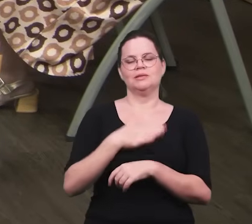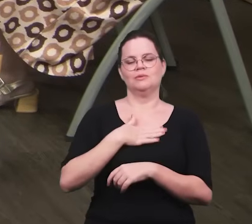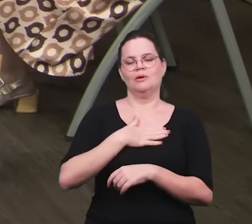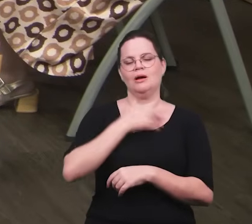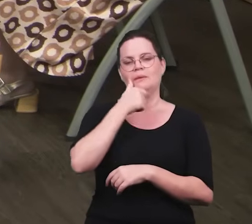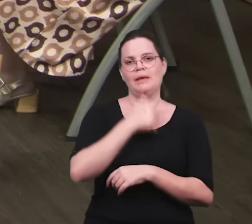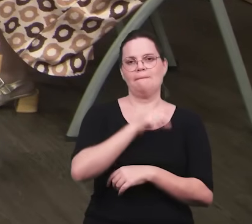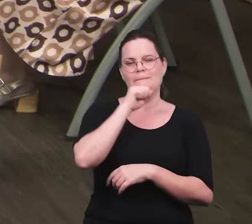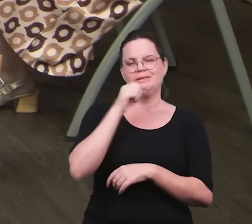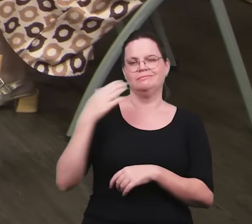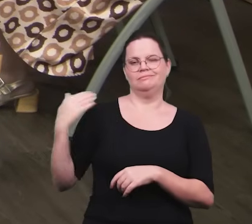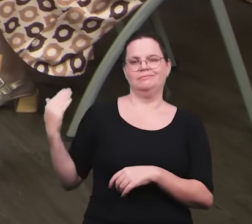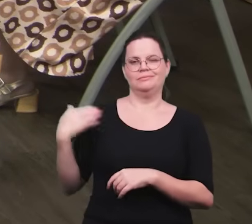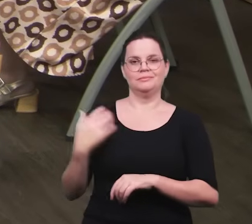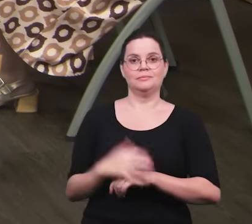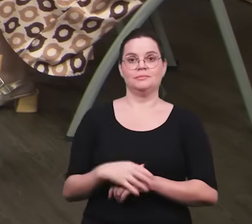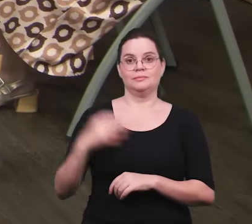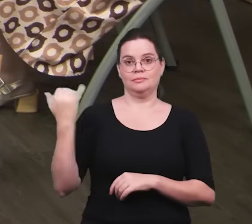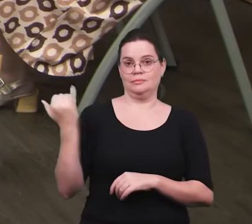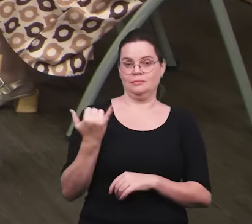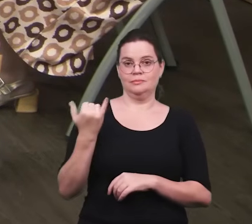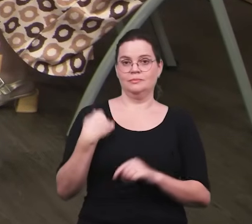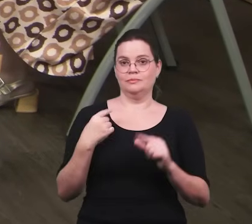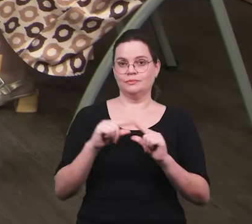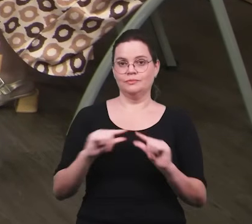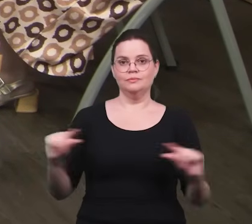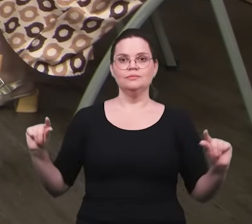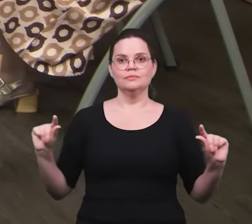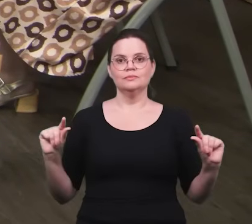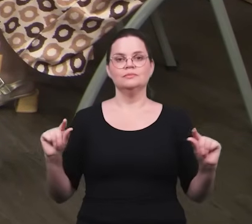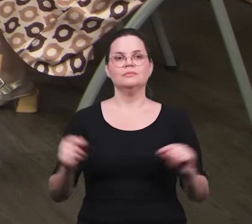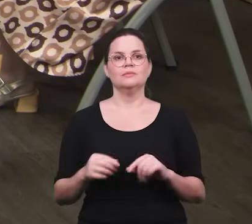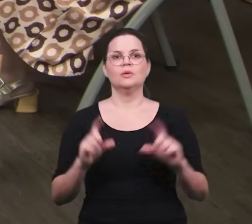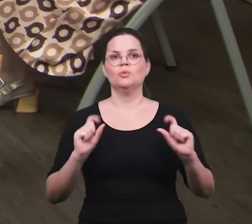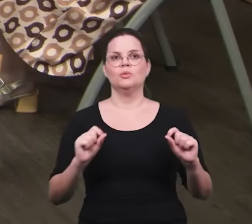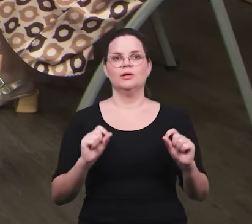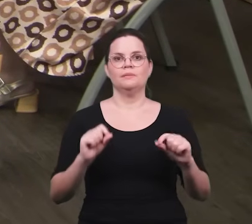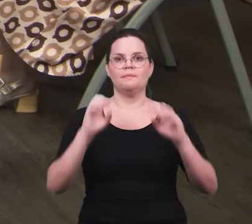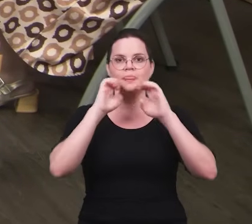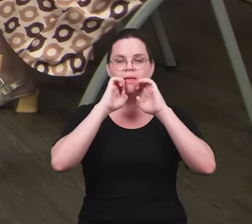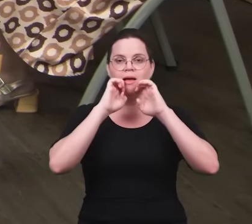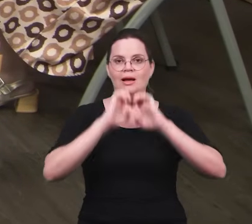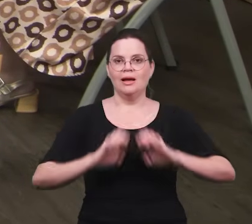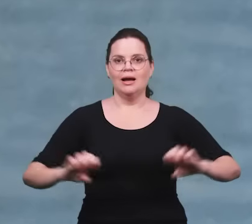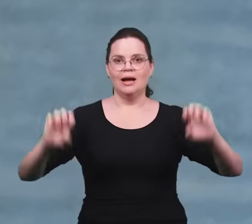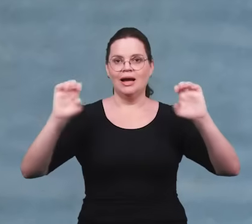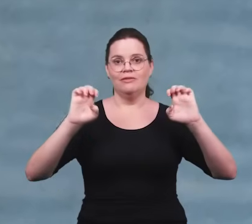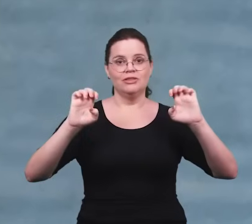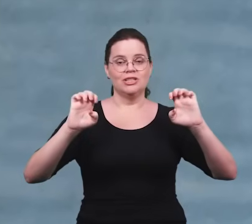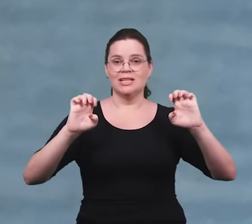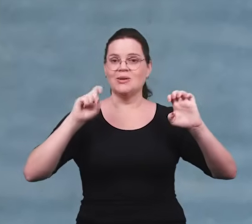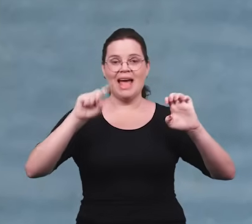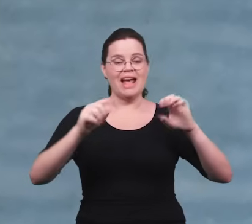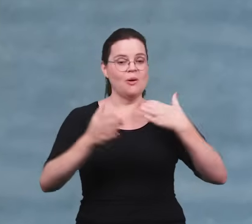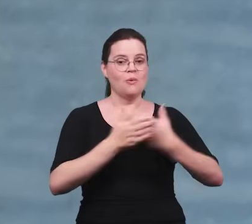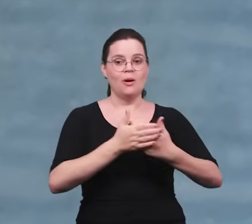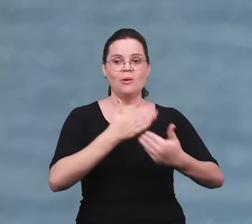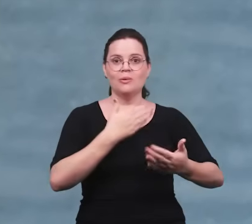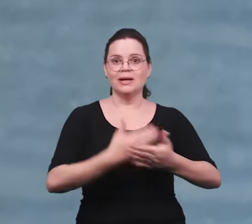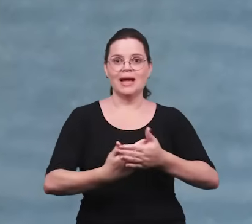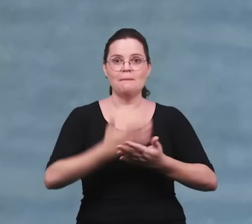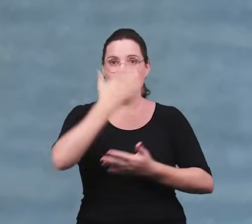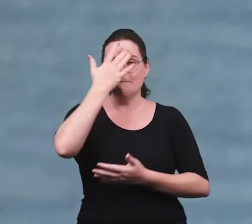essas experiências pessoais, ela me disse uma expressão que a evangelização é inerente ao servo. Ou seja,